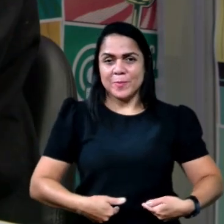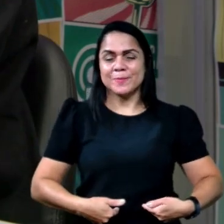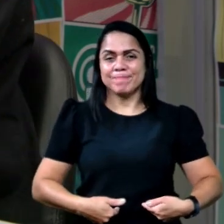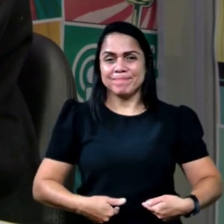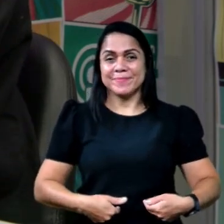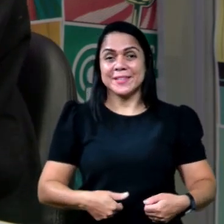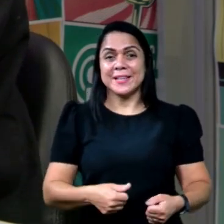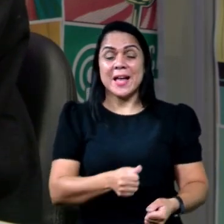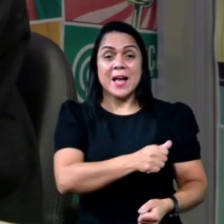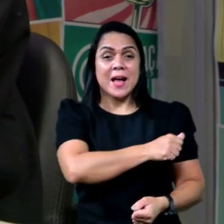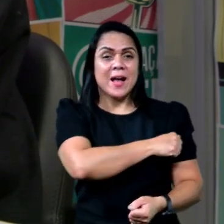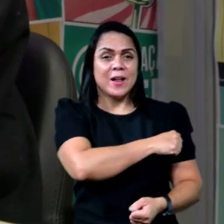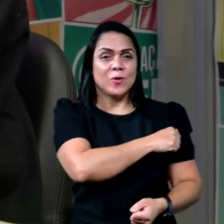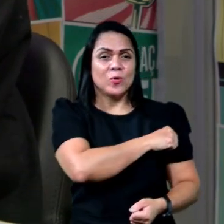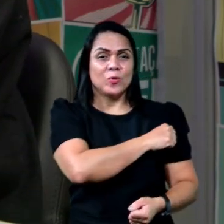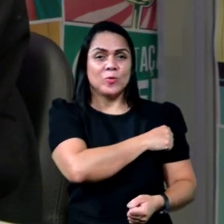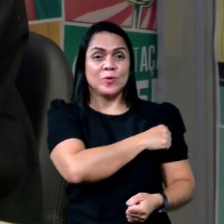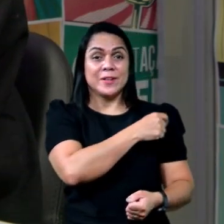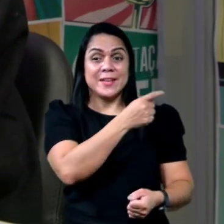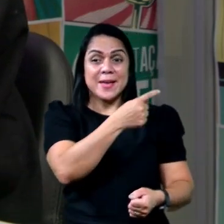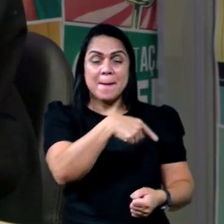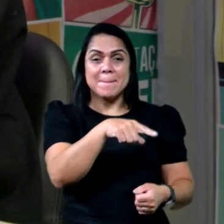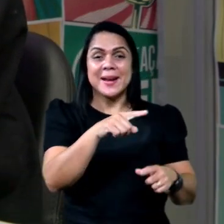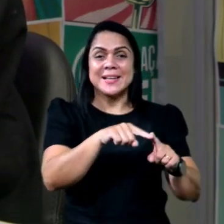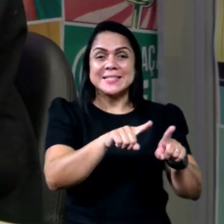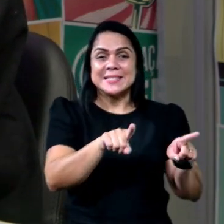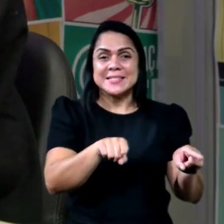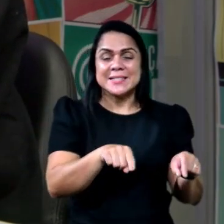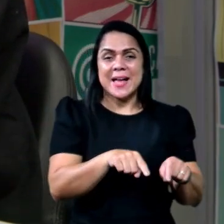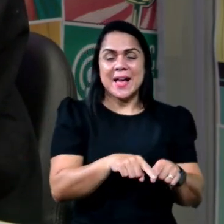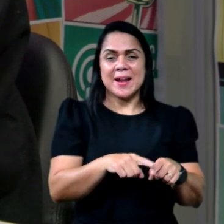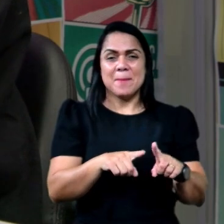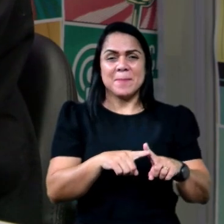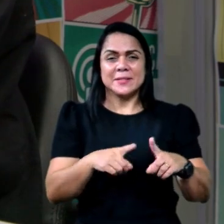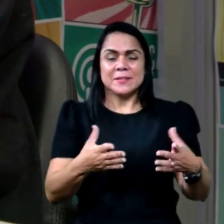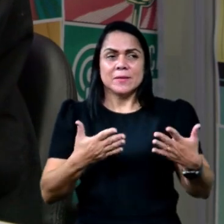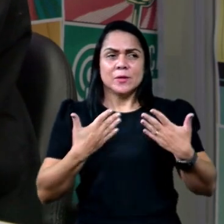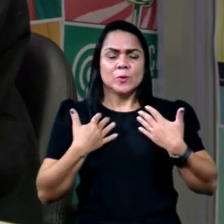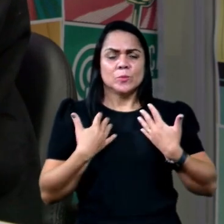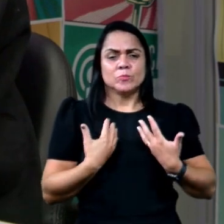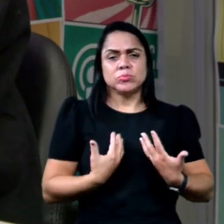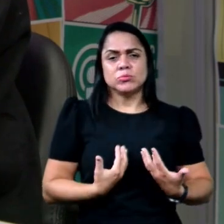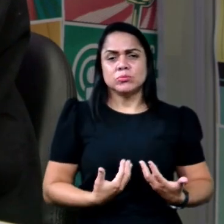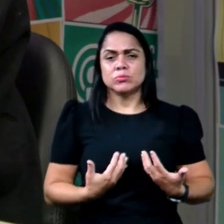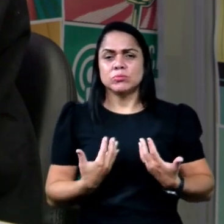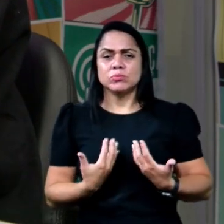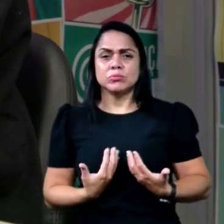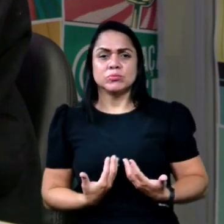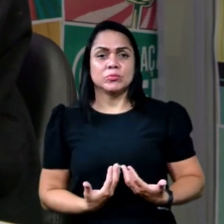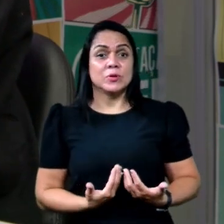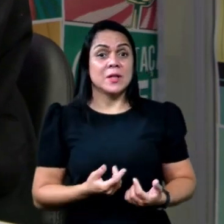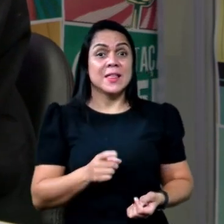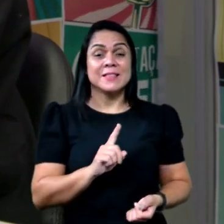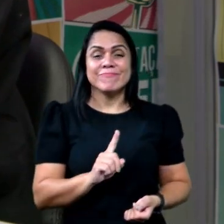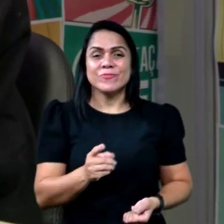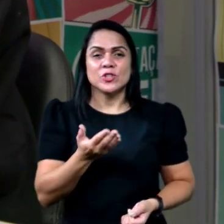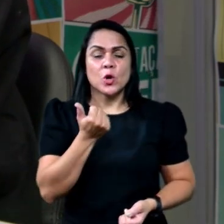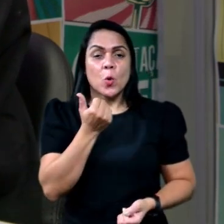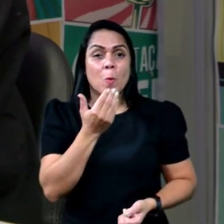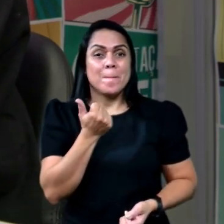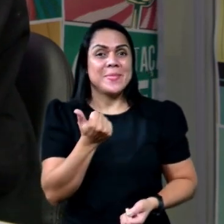que ia para a sala de aula e alguém falava, fulano está desanimado. A gente buscava saber, ele não tinha comido desde o dia